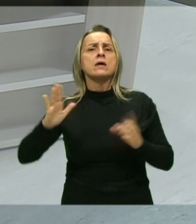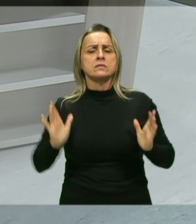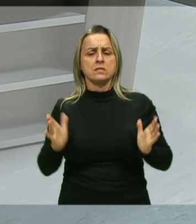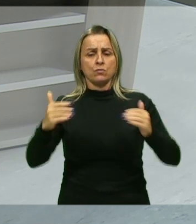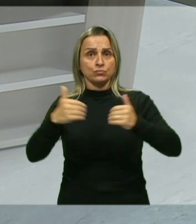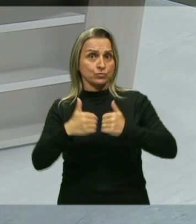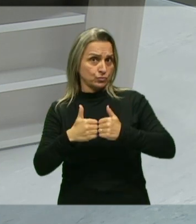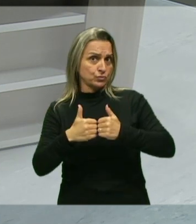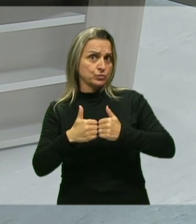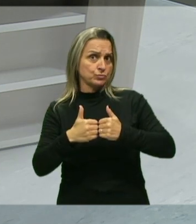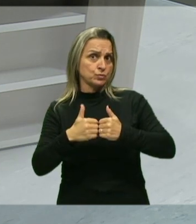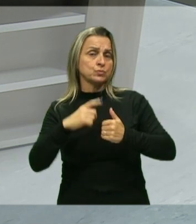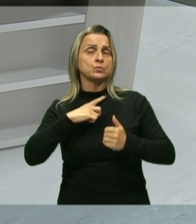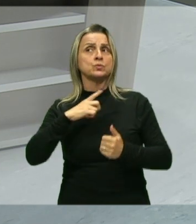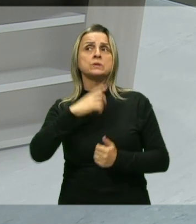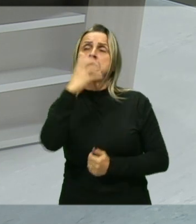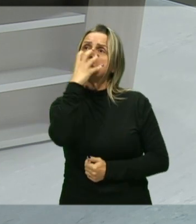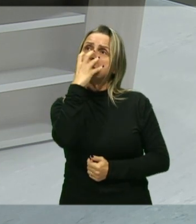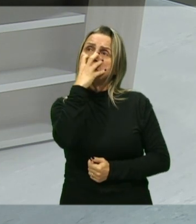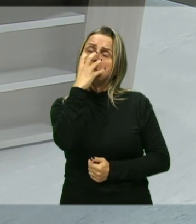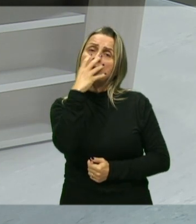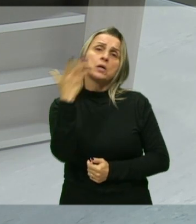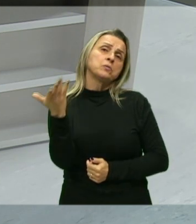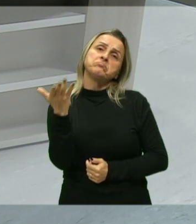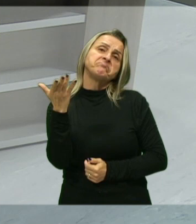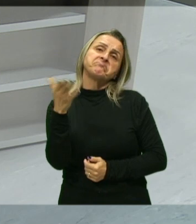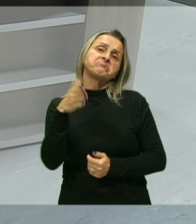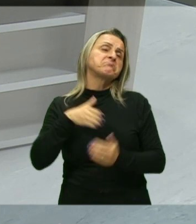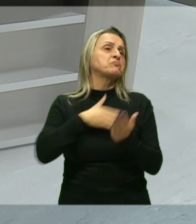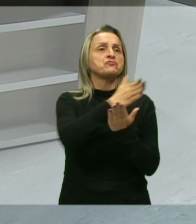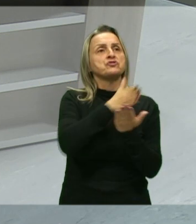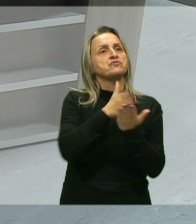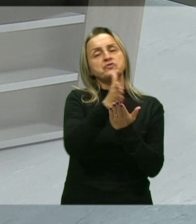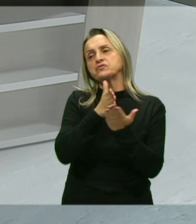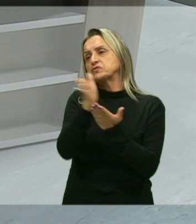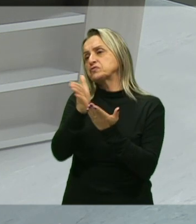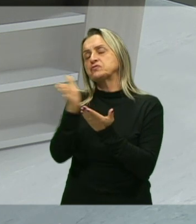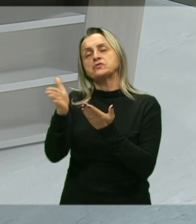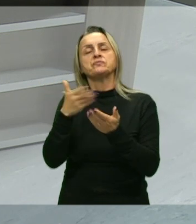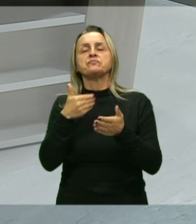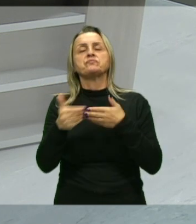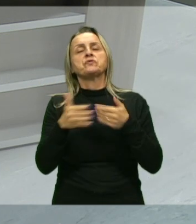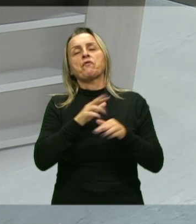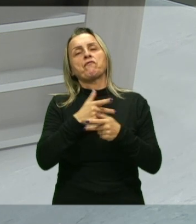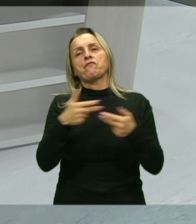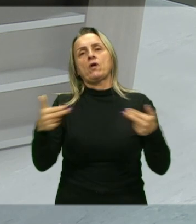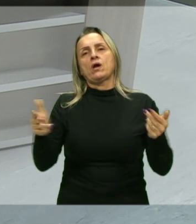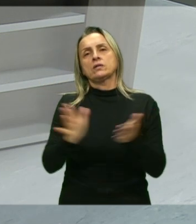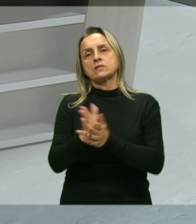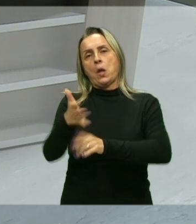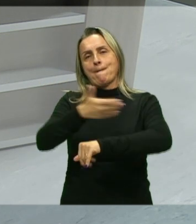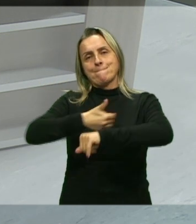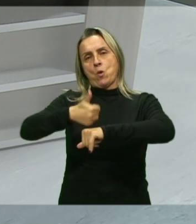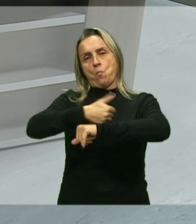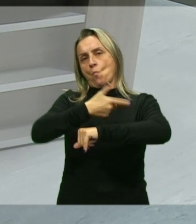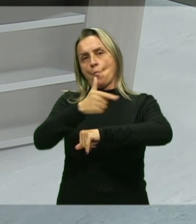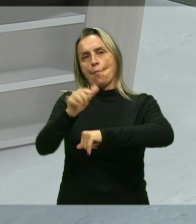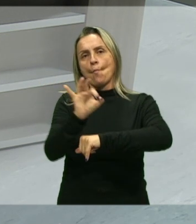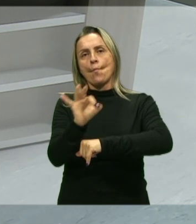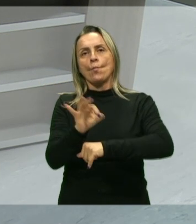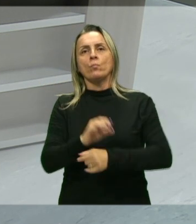crianças com autismo. Tem cães que, enfim, foram para outras pessoas e acabaram não seguindo nenhuma carreira, né, mas a maioria vai para alguma